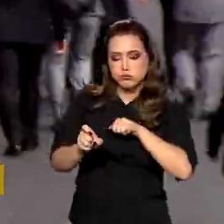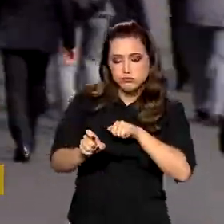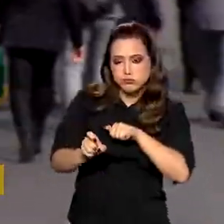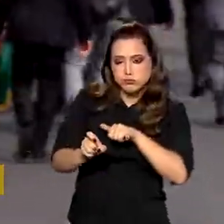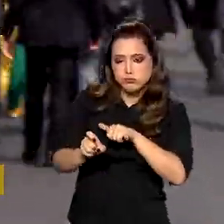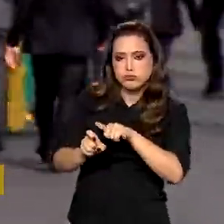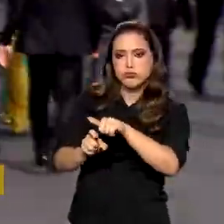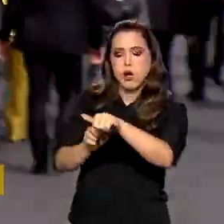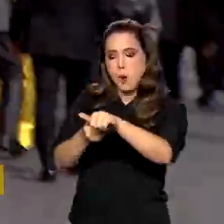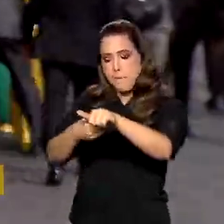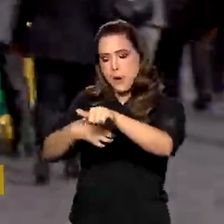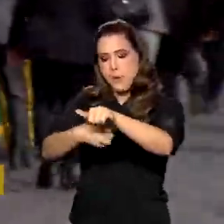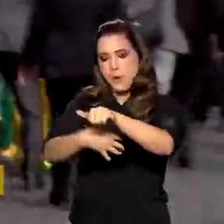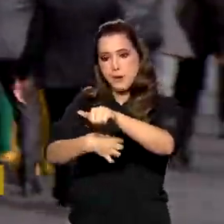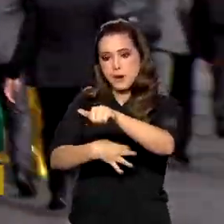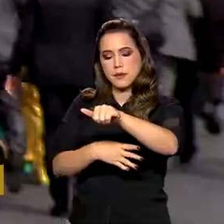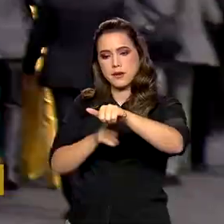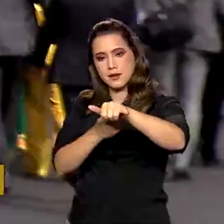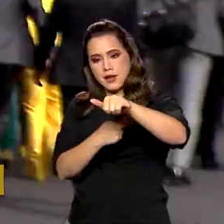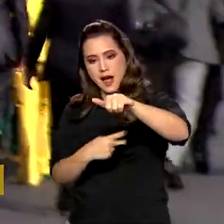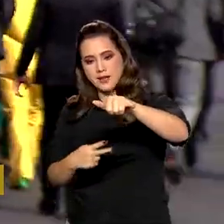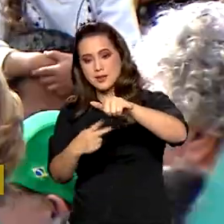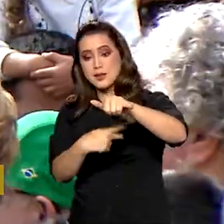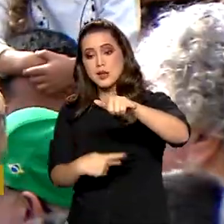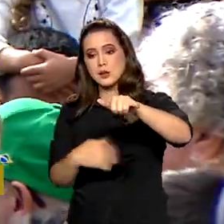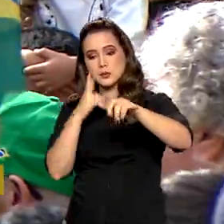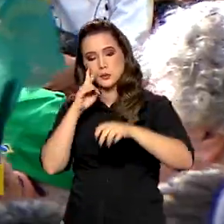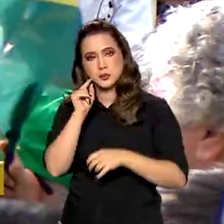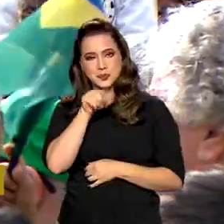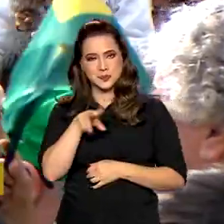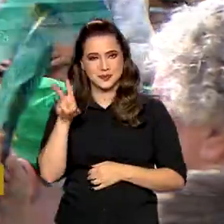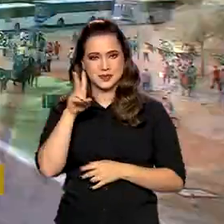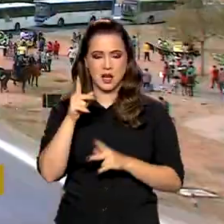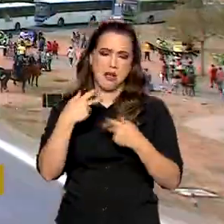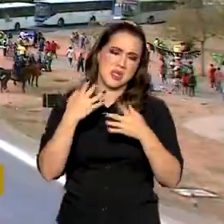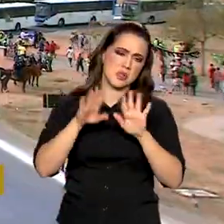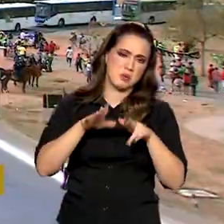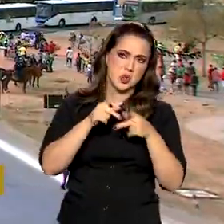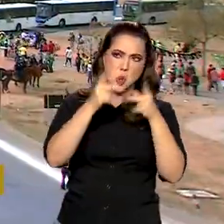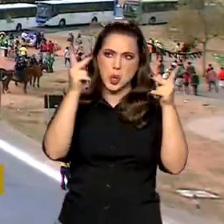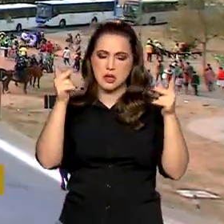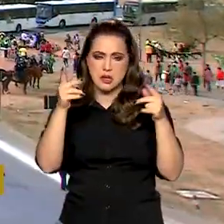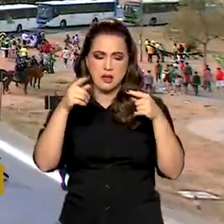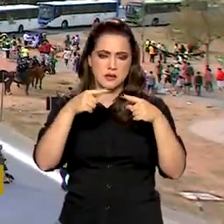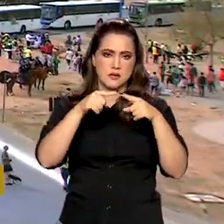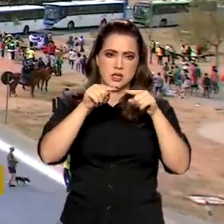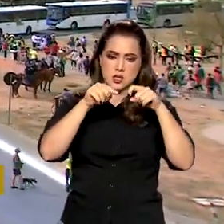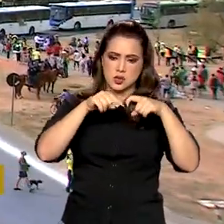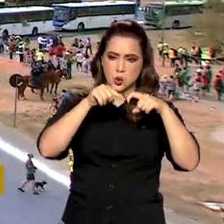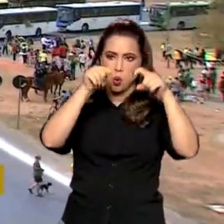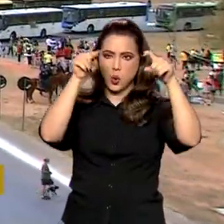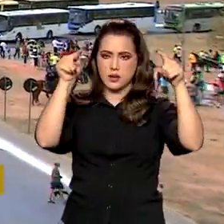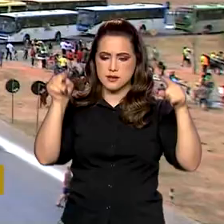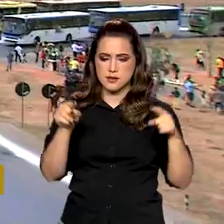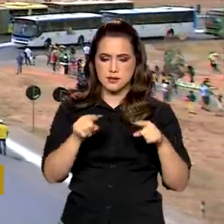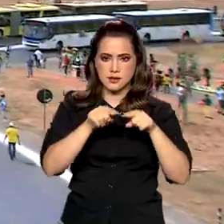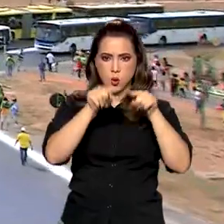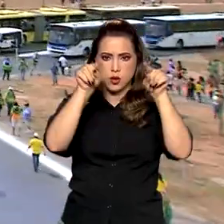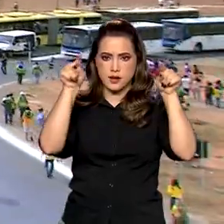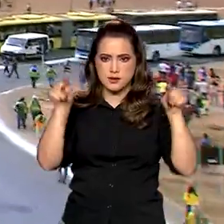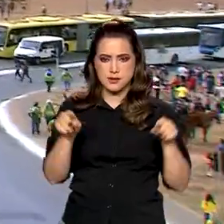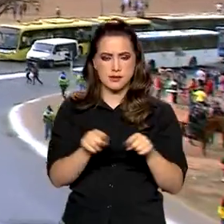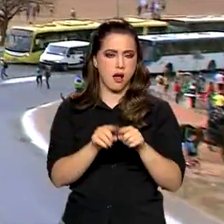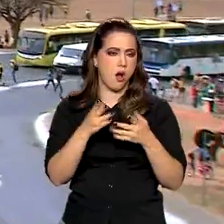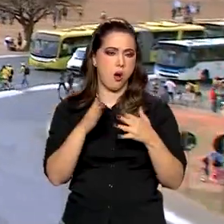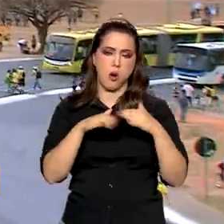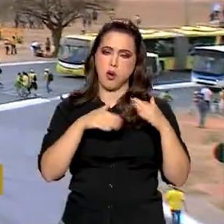para a escrita 1, 2, 3, já. E aí nesse momento do já, todos eles acionam ao mesmo tempo esse comando e de forma automatizada a escrita é